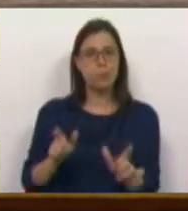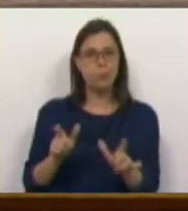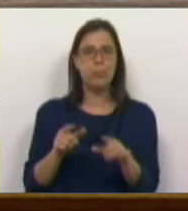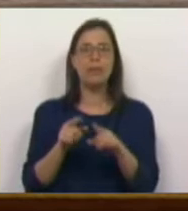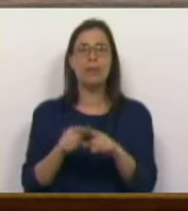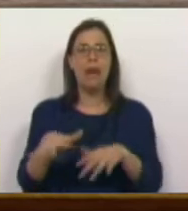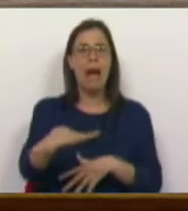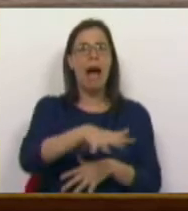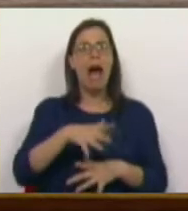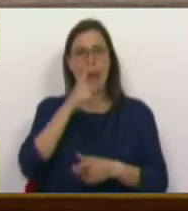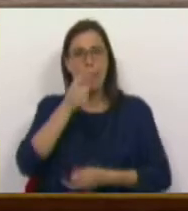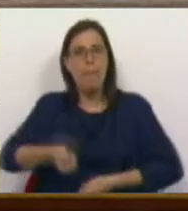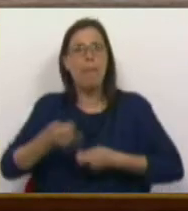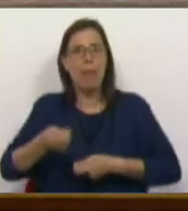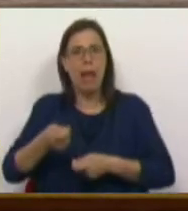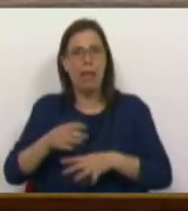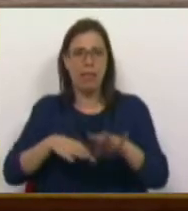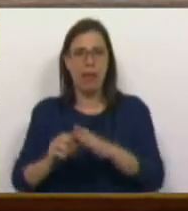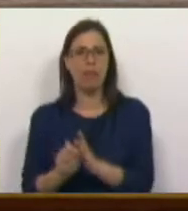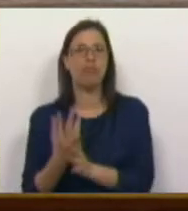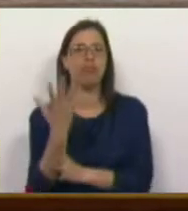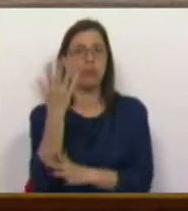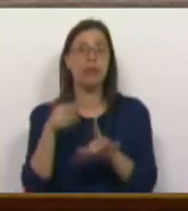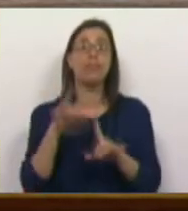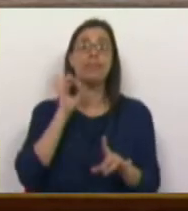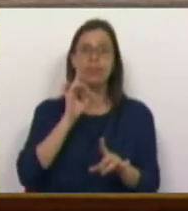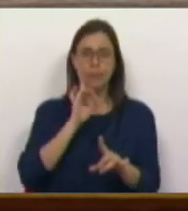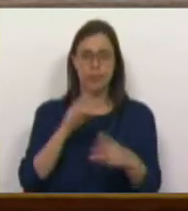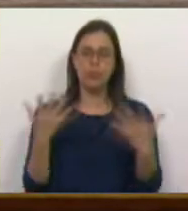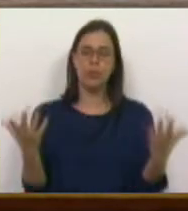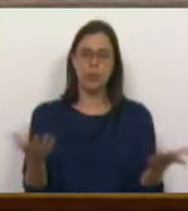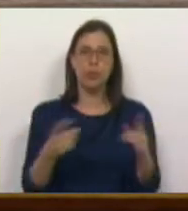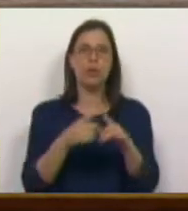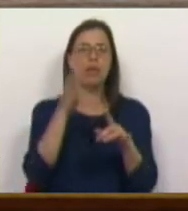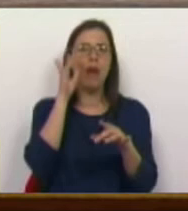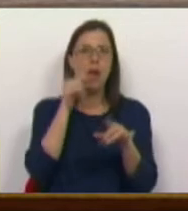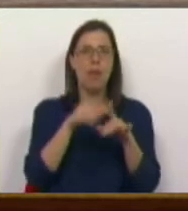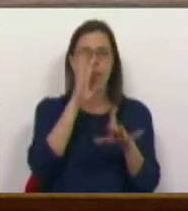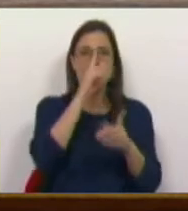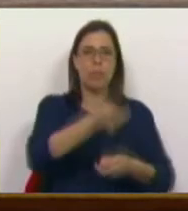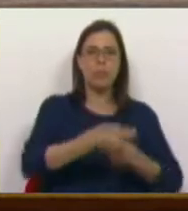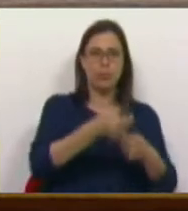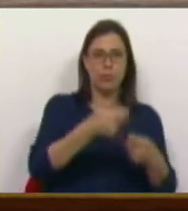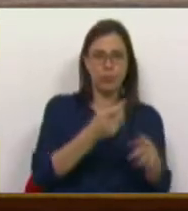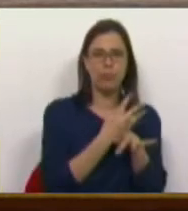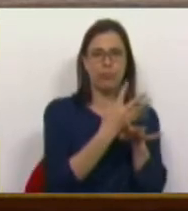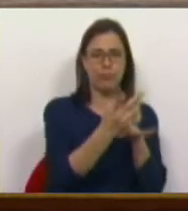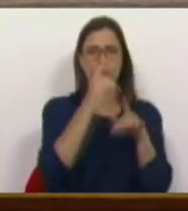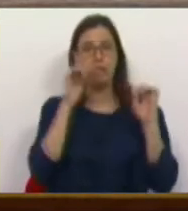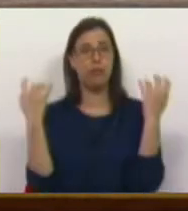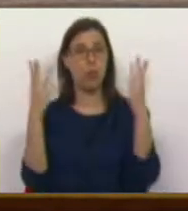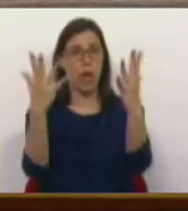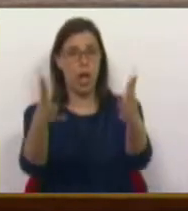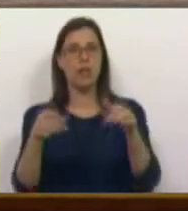da sua área de plantio. Reconhece-se o importante papel da pastorícia no mundo rural e nos espaços